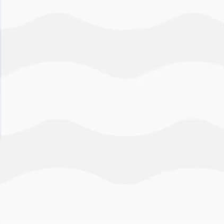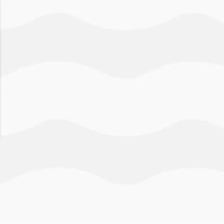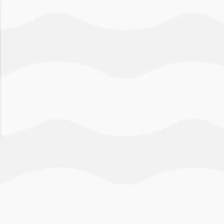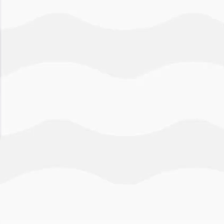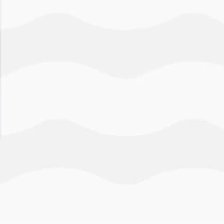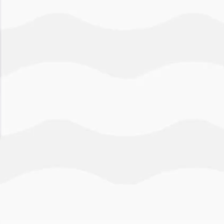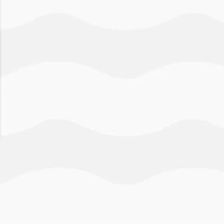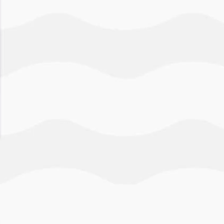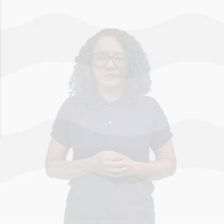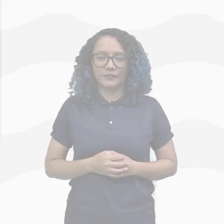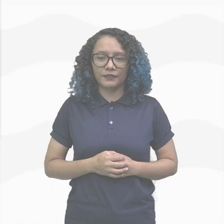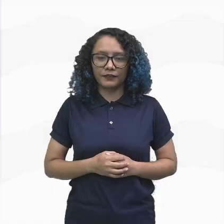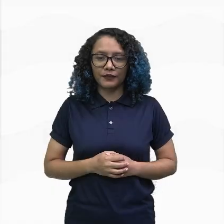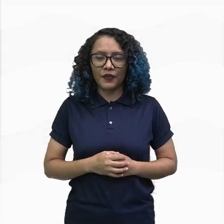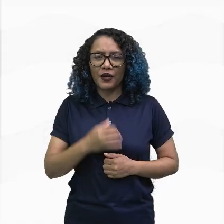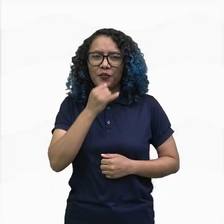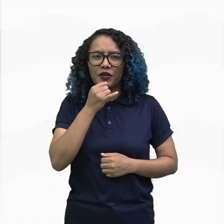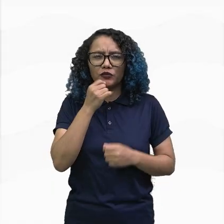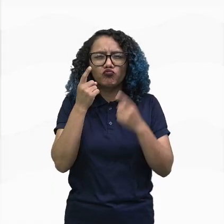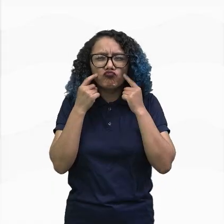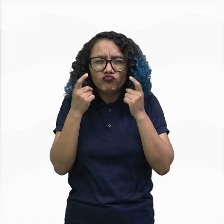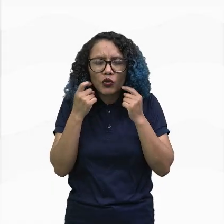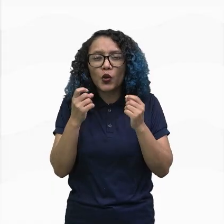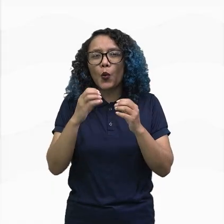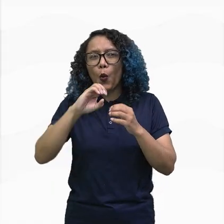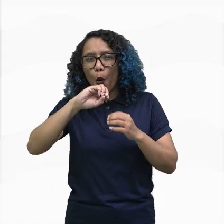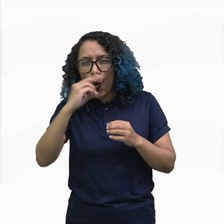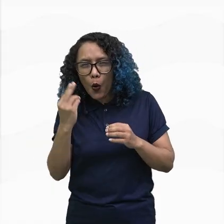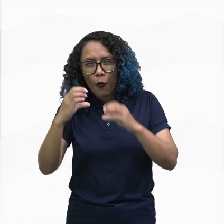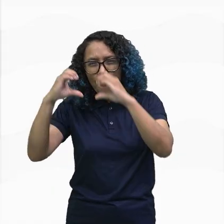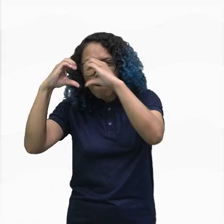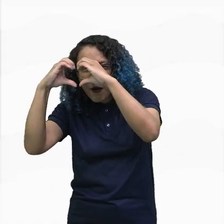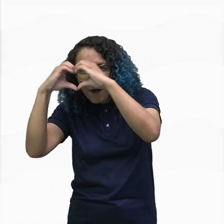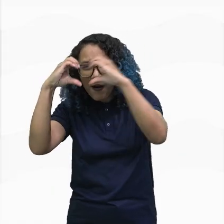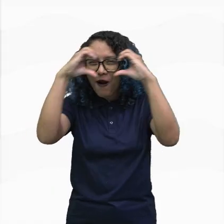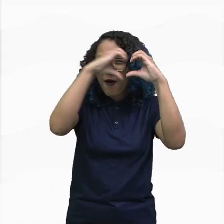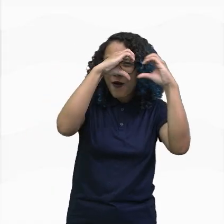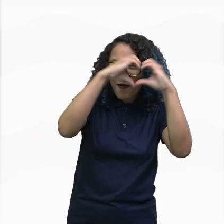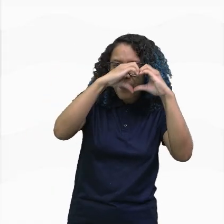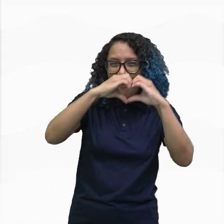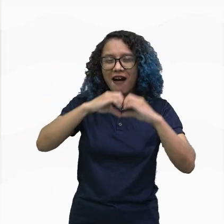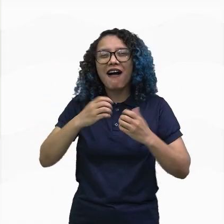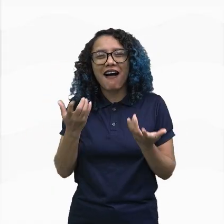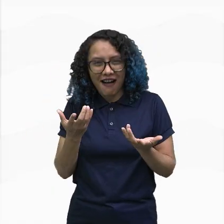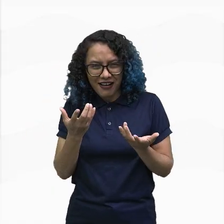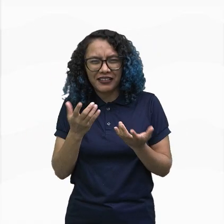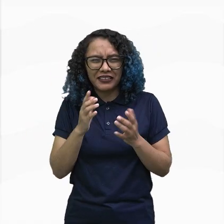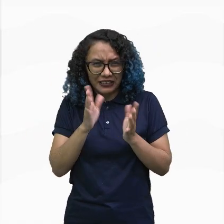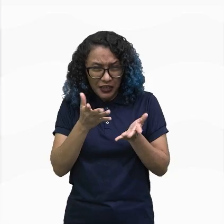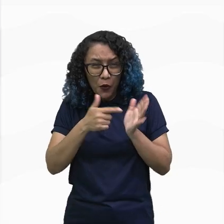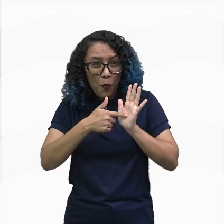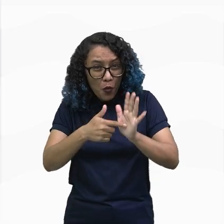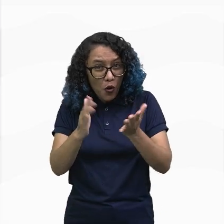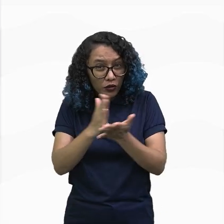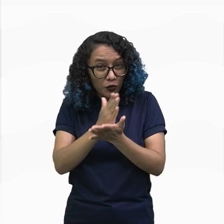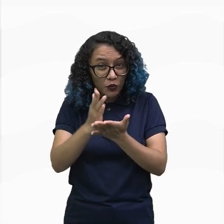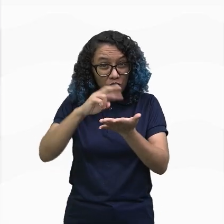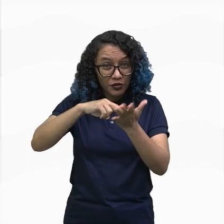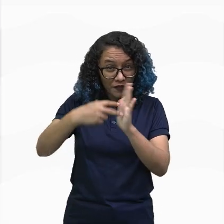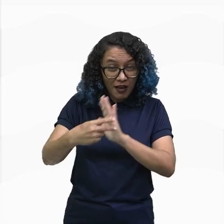cheio de coraçãozinho, eu tô apaixonado, né? Então, fala, expressa algo. Então,